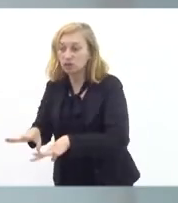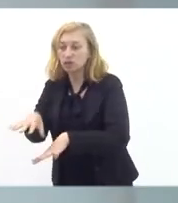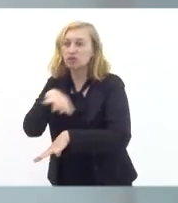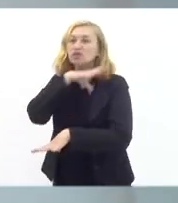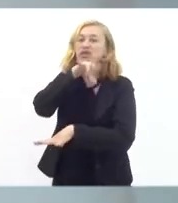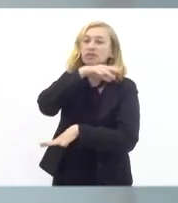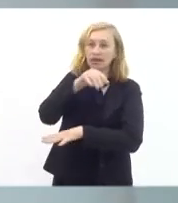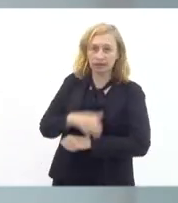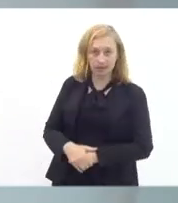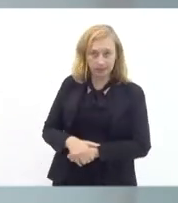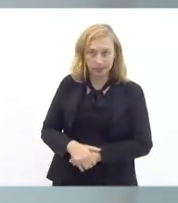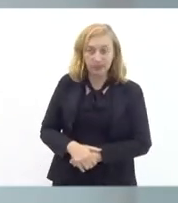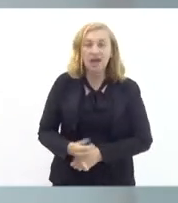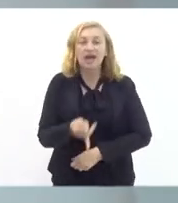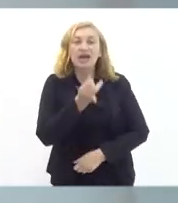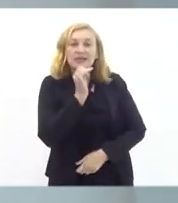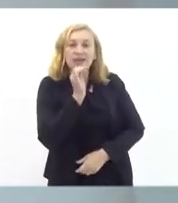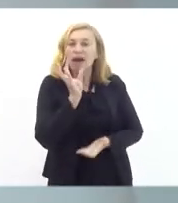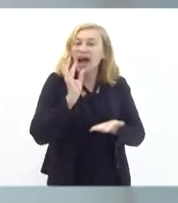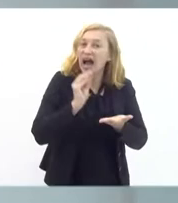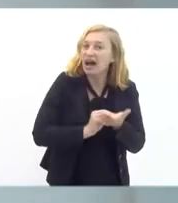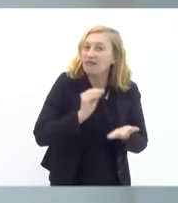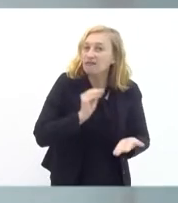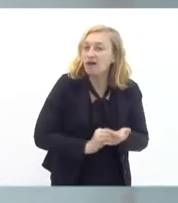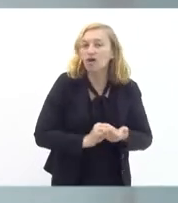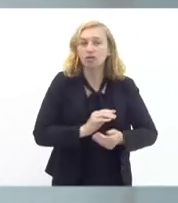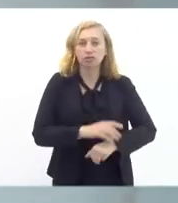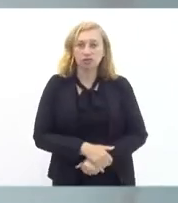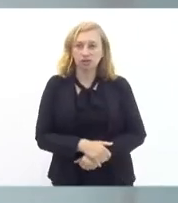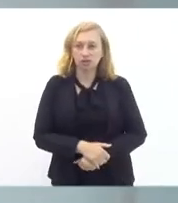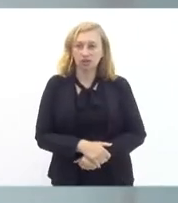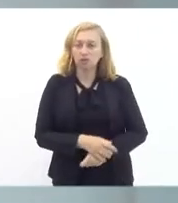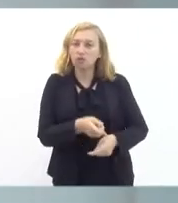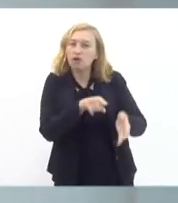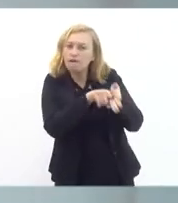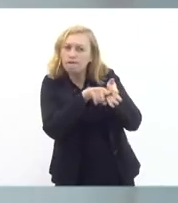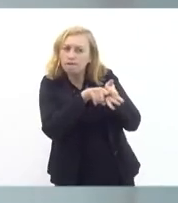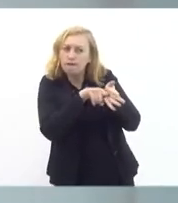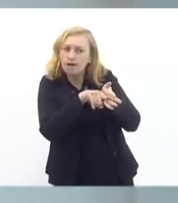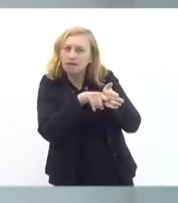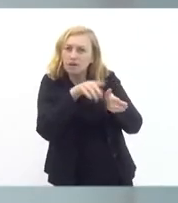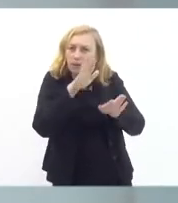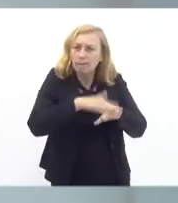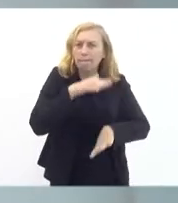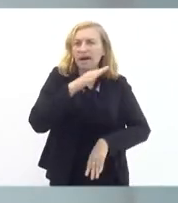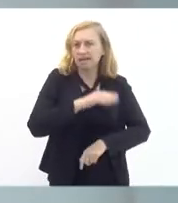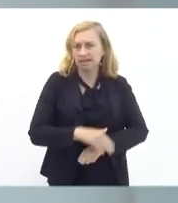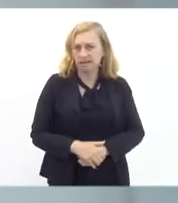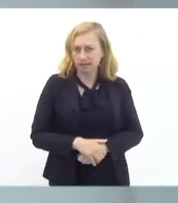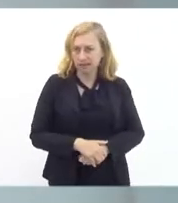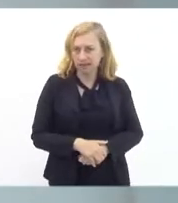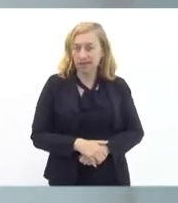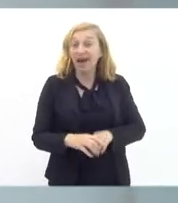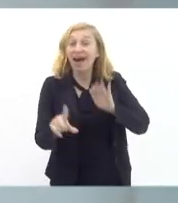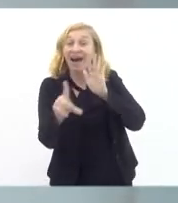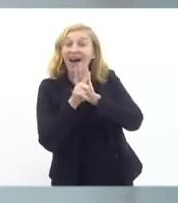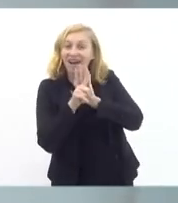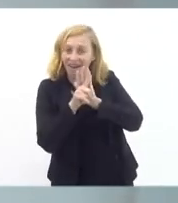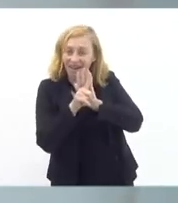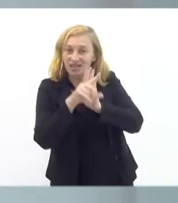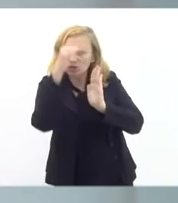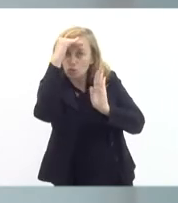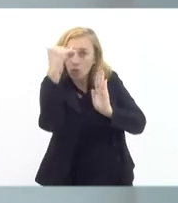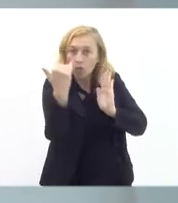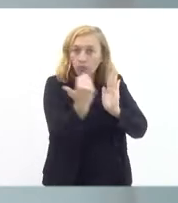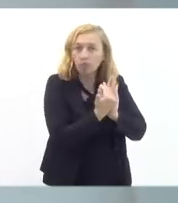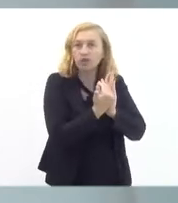exemplo, a falta de uma fiscalização maior, de as leis serem